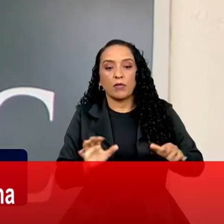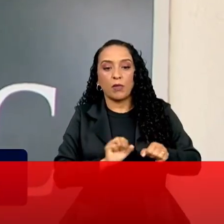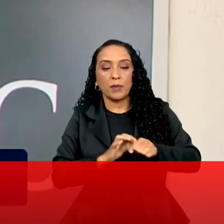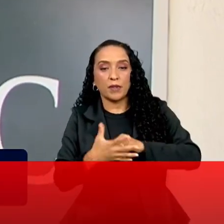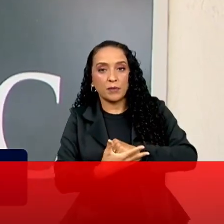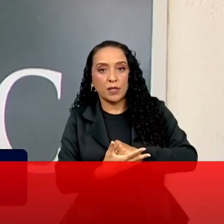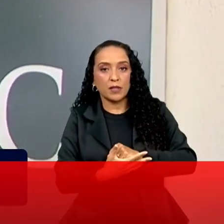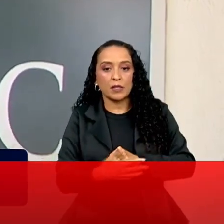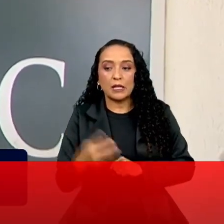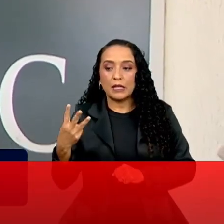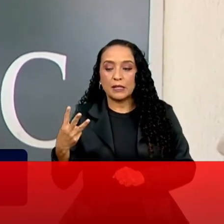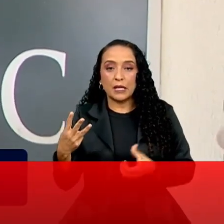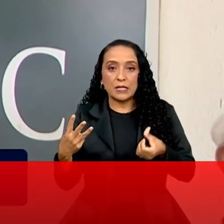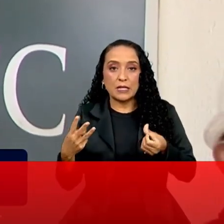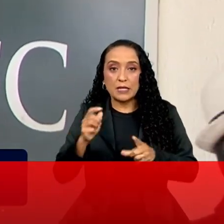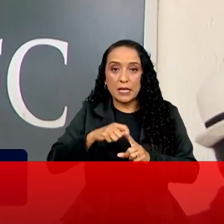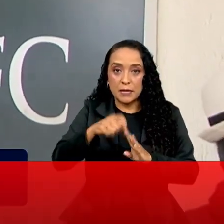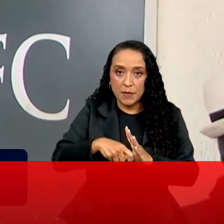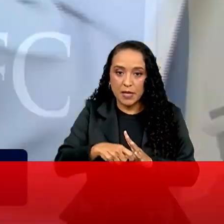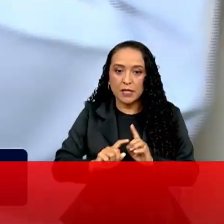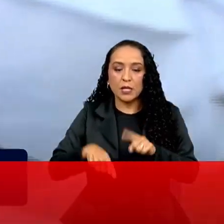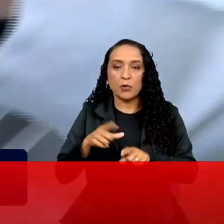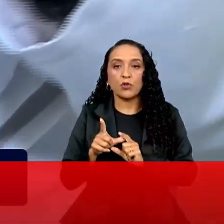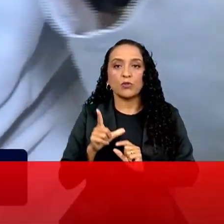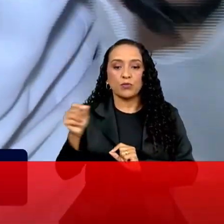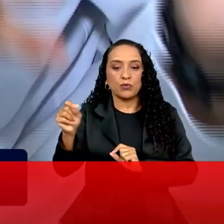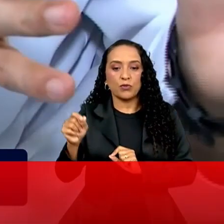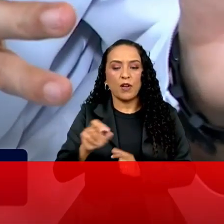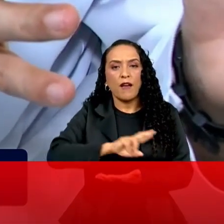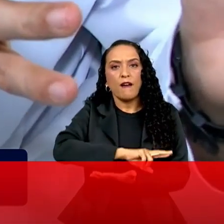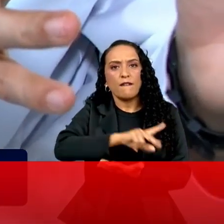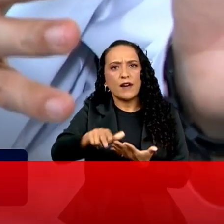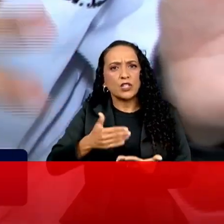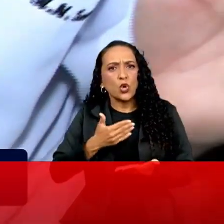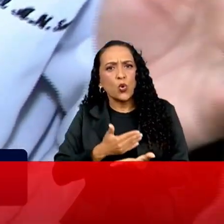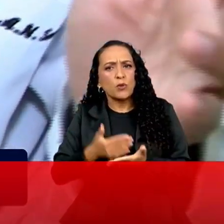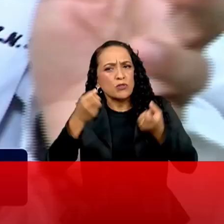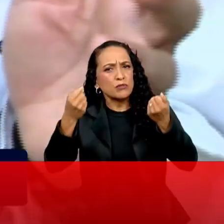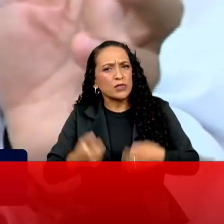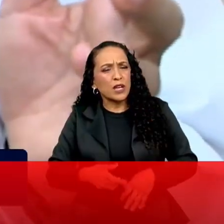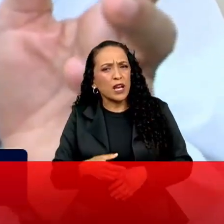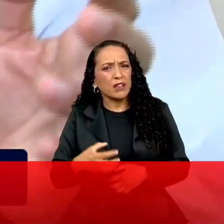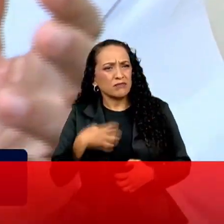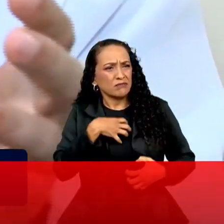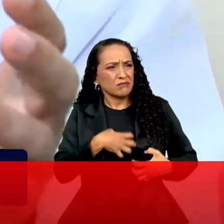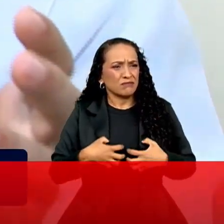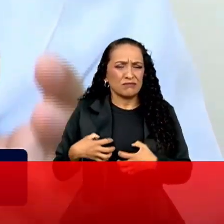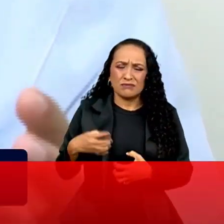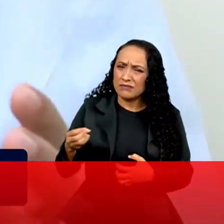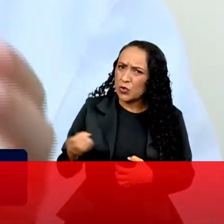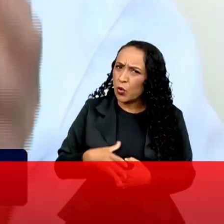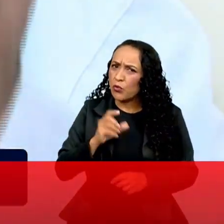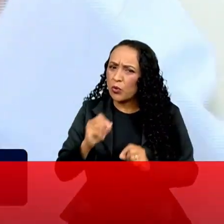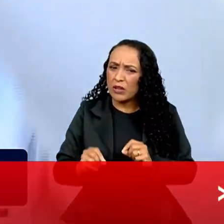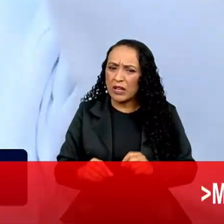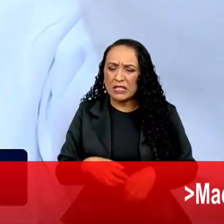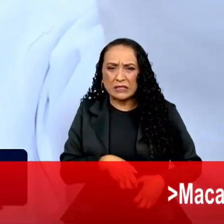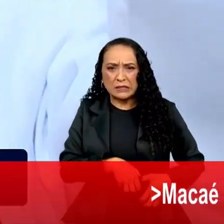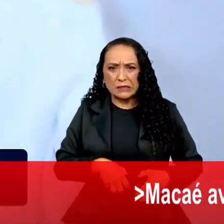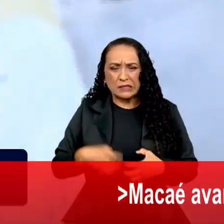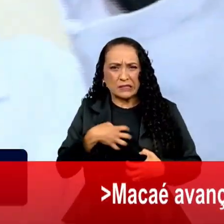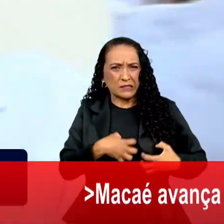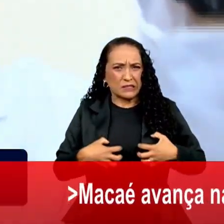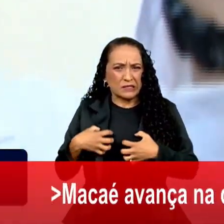Entre 3 e 6 meses após a alta, muitos começaram a relatar um novo incômodo: a queimação no